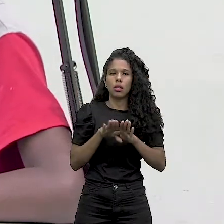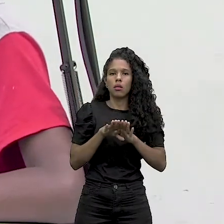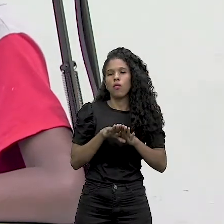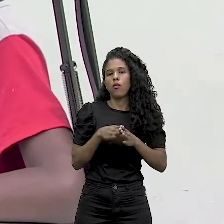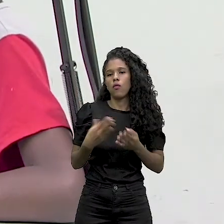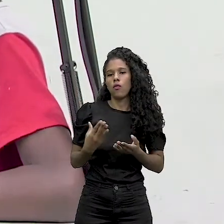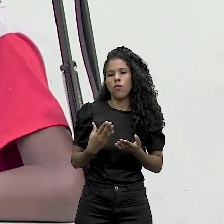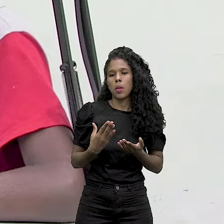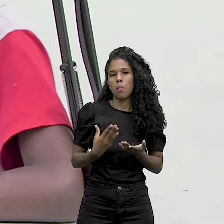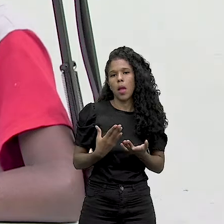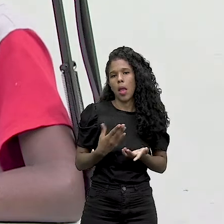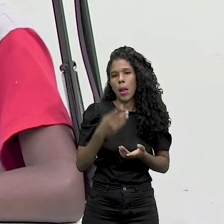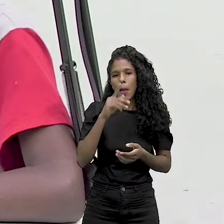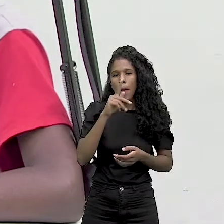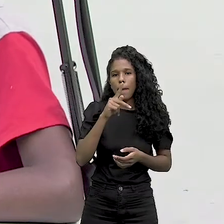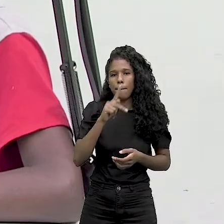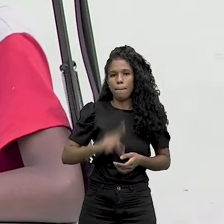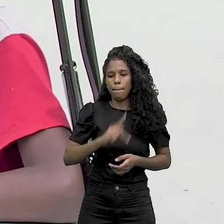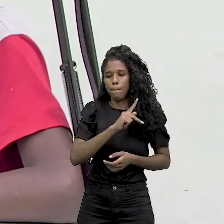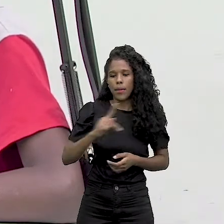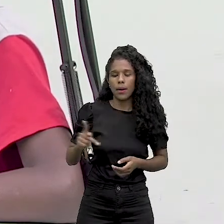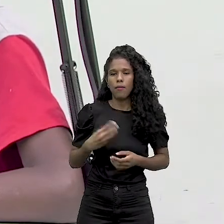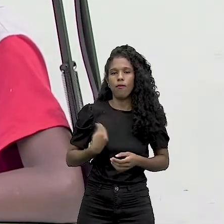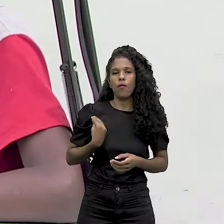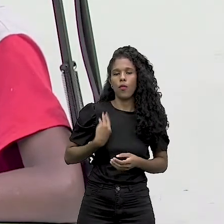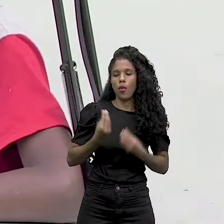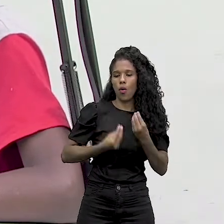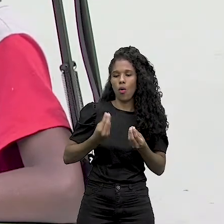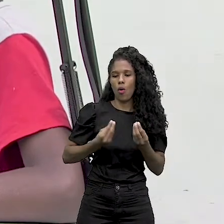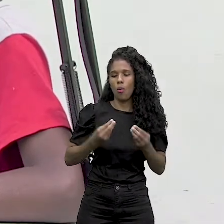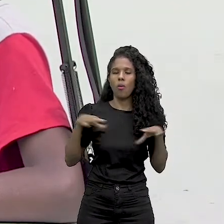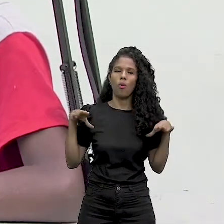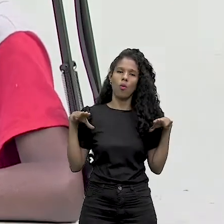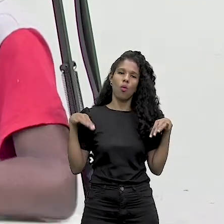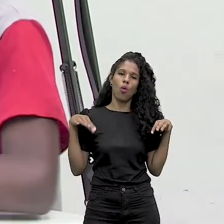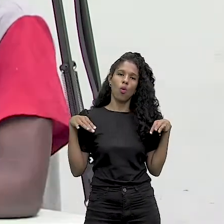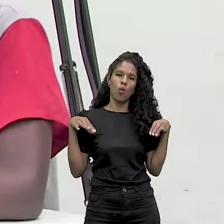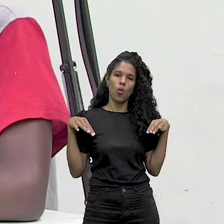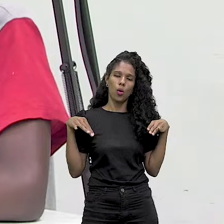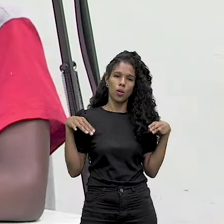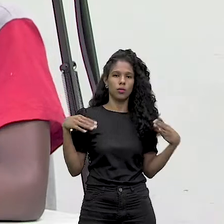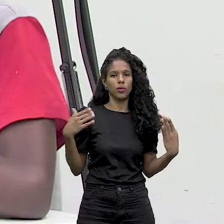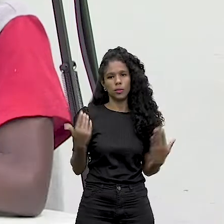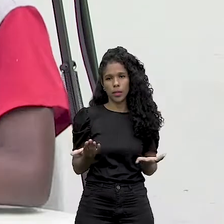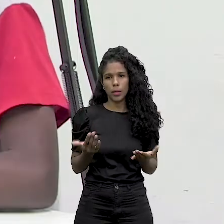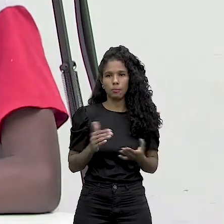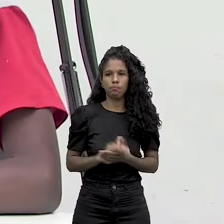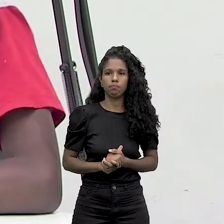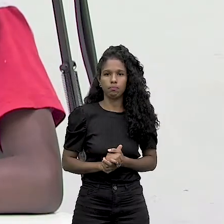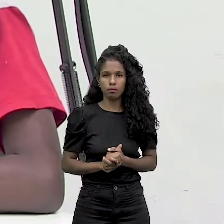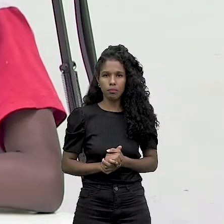e ditava a pobreza para outros. Então isso dá uma polêmica, lembrei da palavra. Professor, o